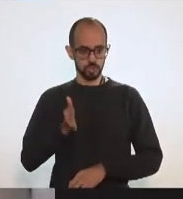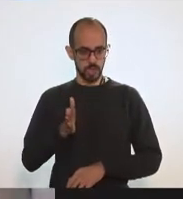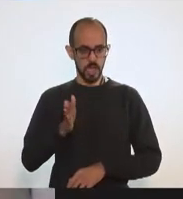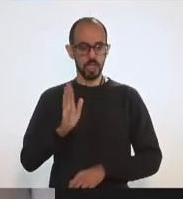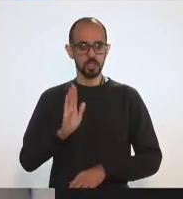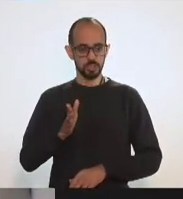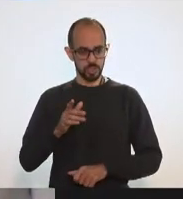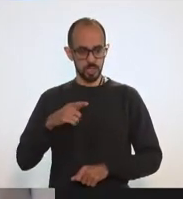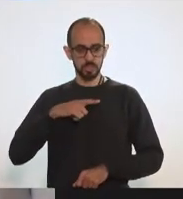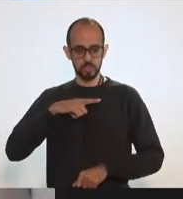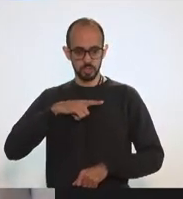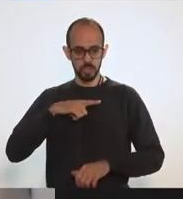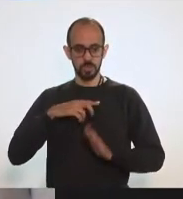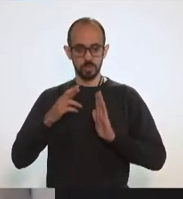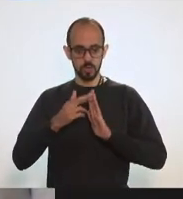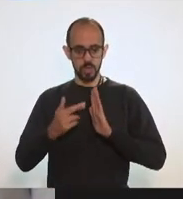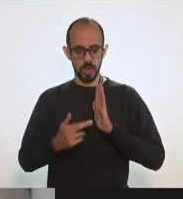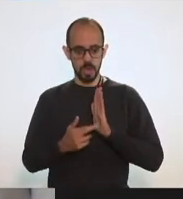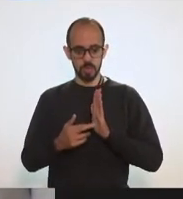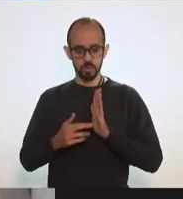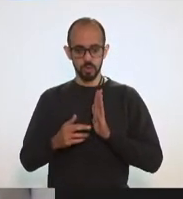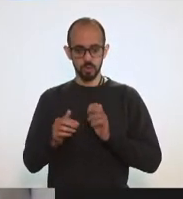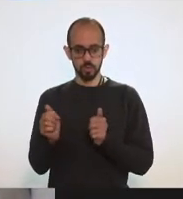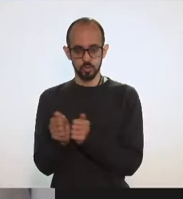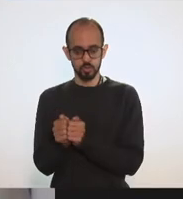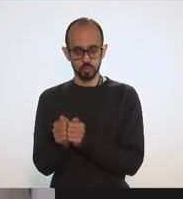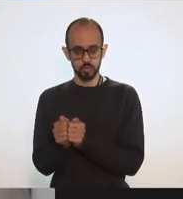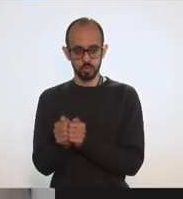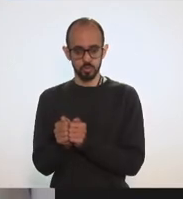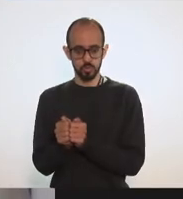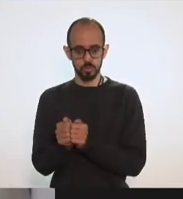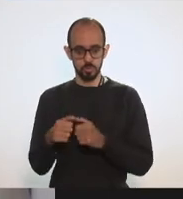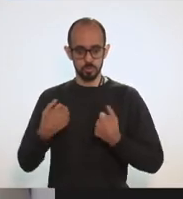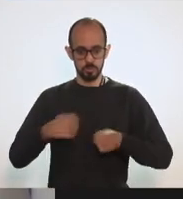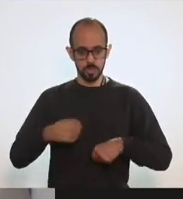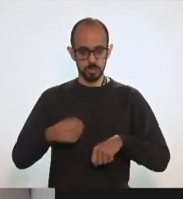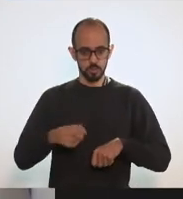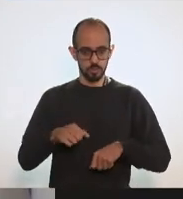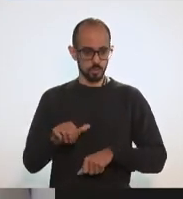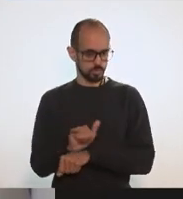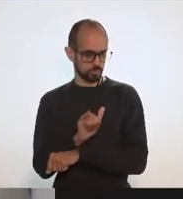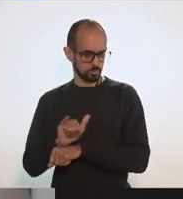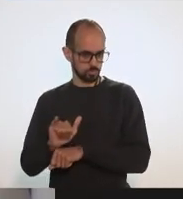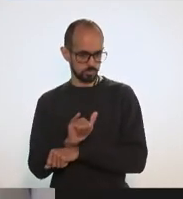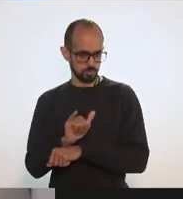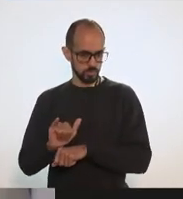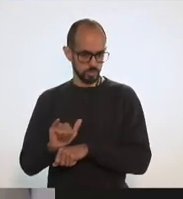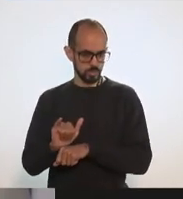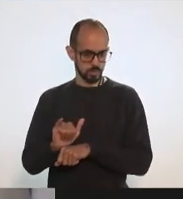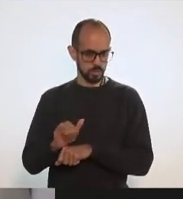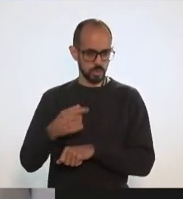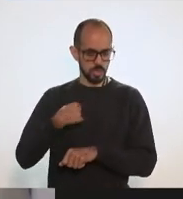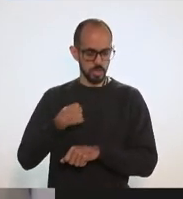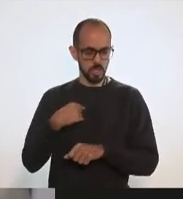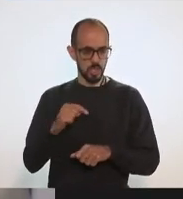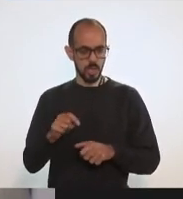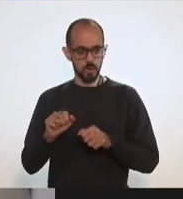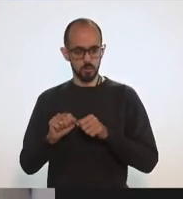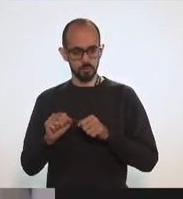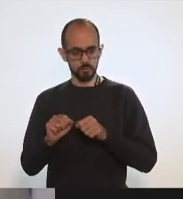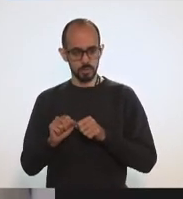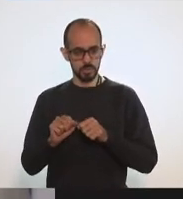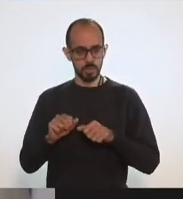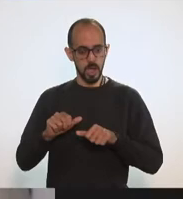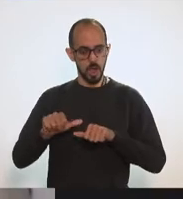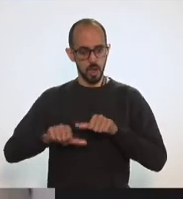num relatório paralelo que não precisou ser instrumentalizado. Eu promovi pequenas mudanças conforme a minha